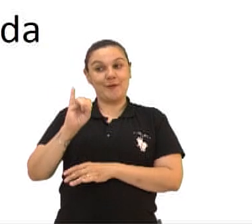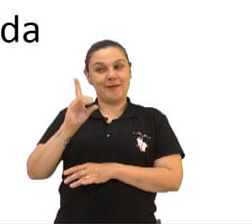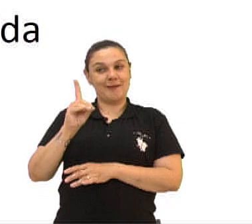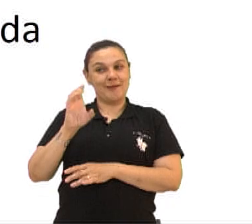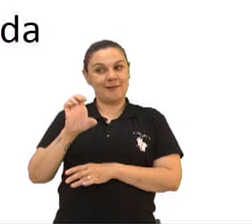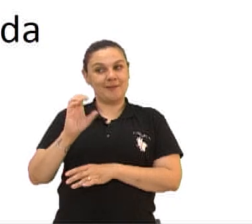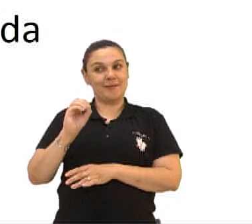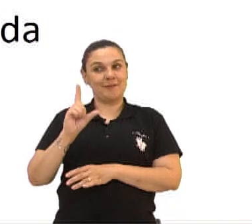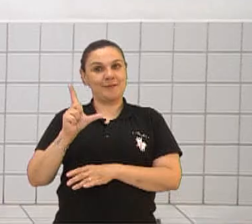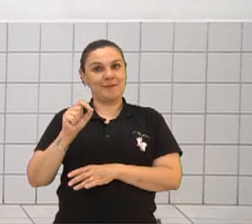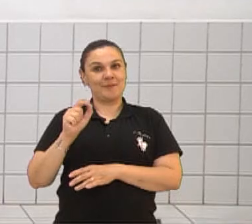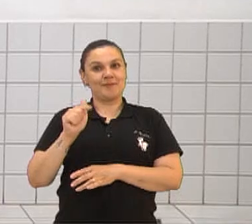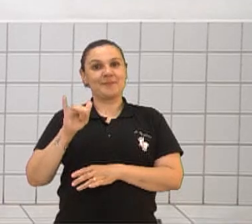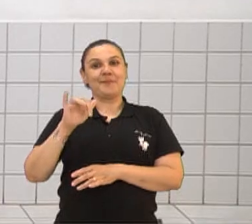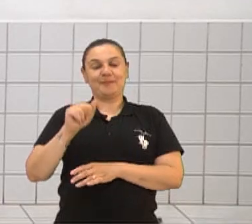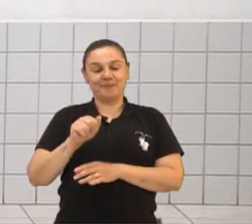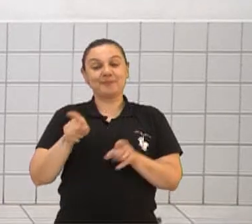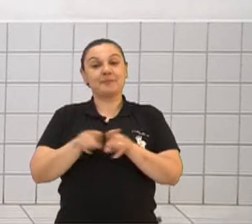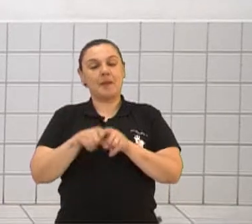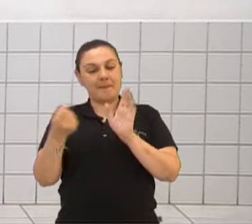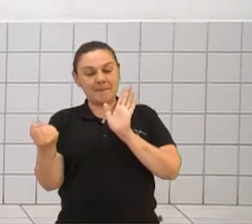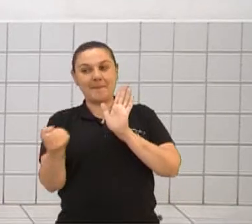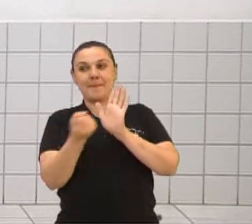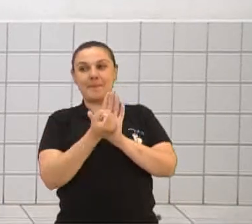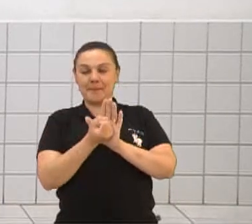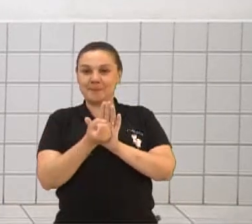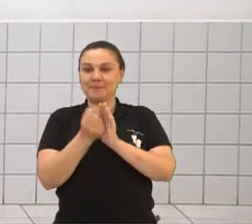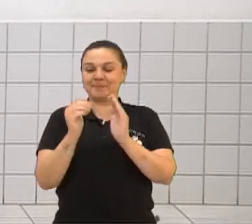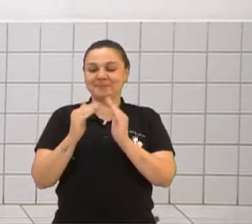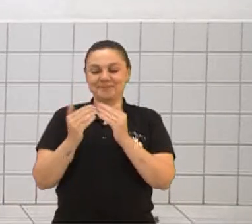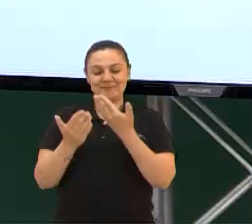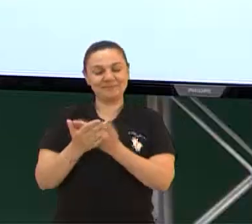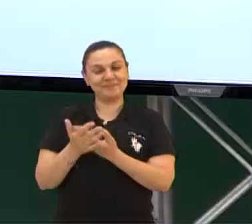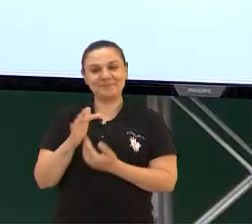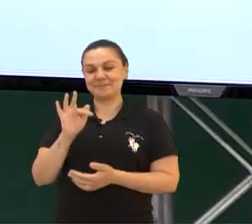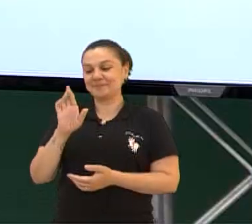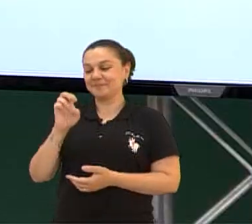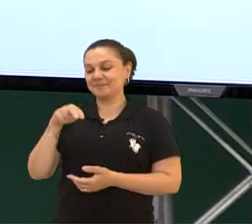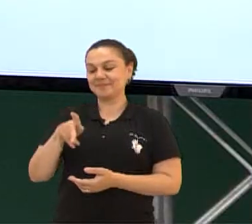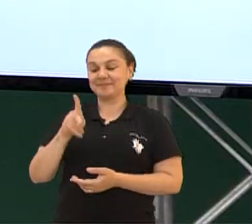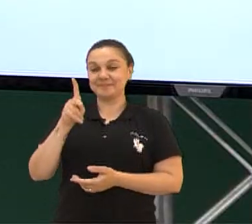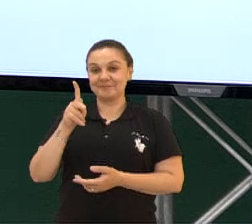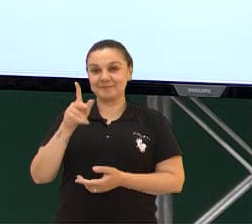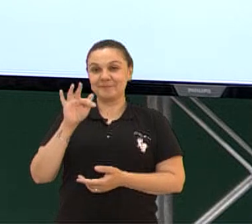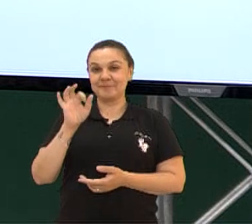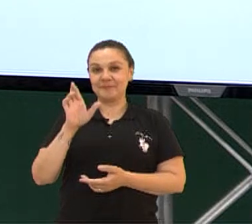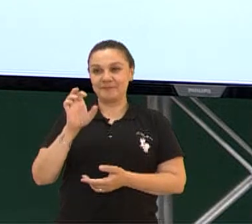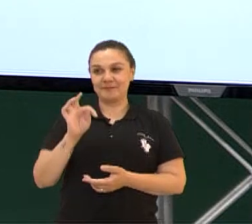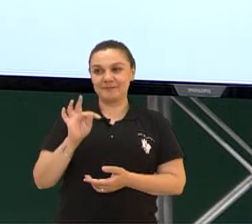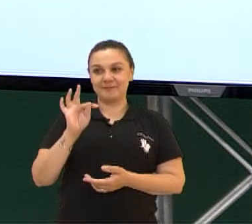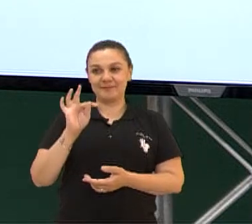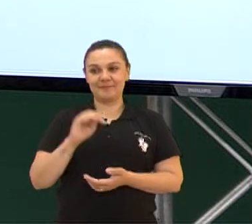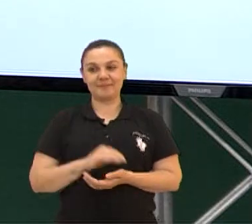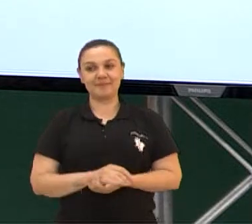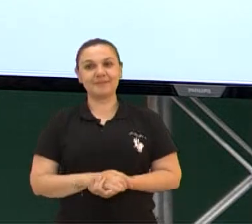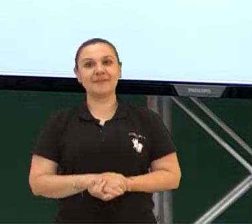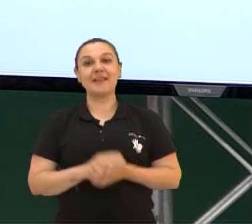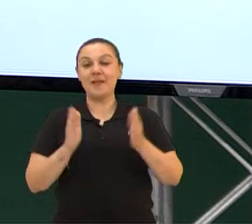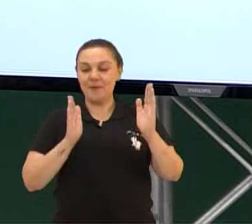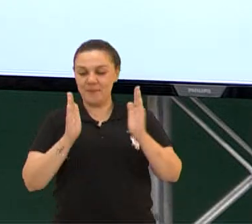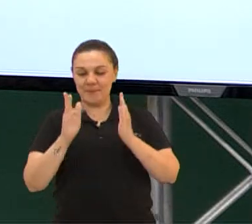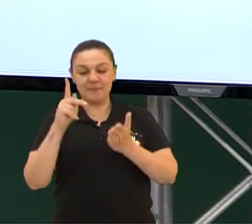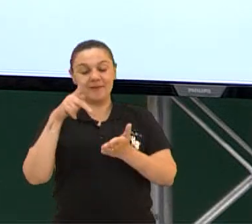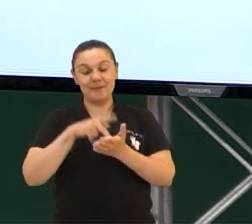concretas. Então isso também marca os pesquisadores da Escola de Frankfurt, que é olhar para os dados reais daquele momento